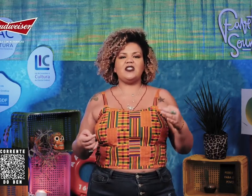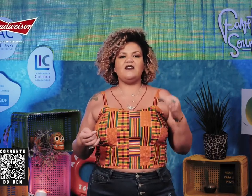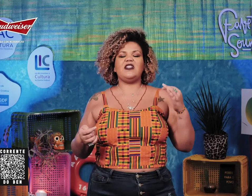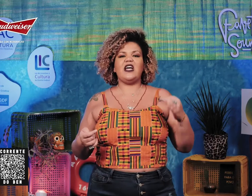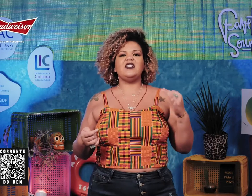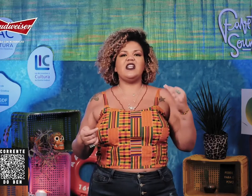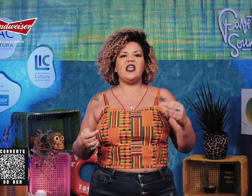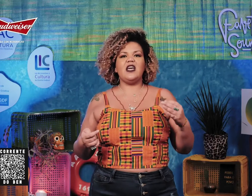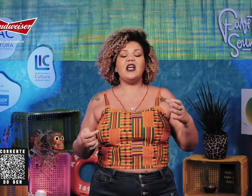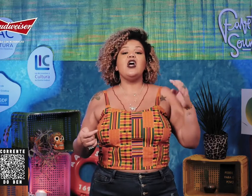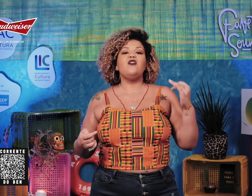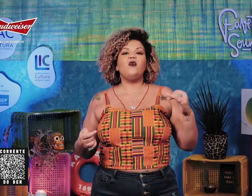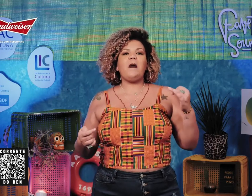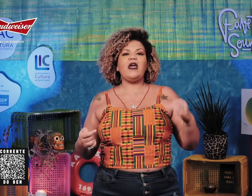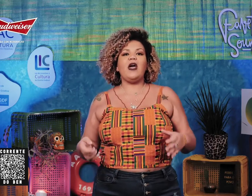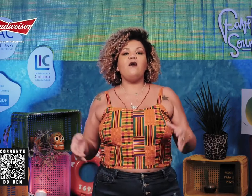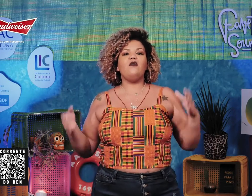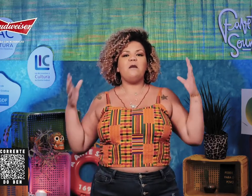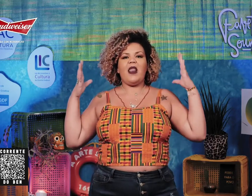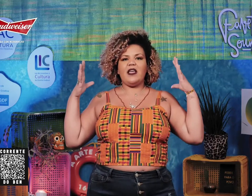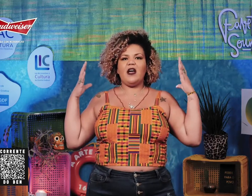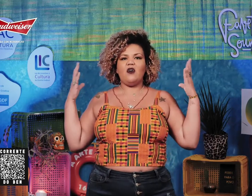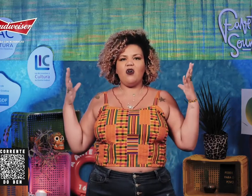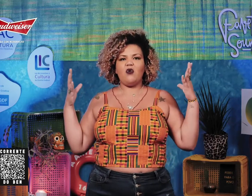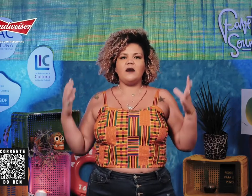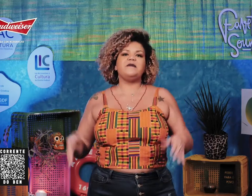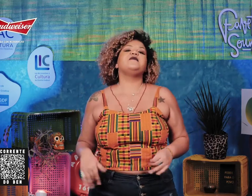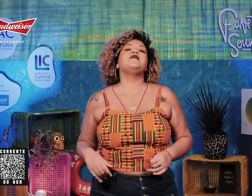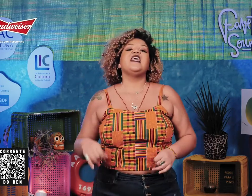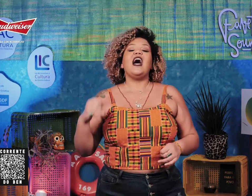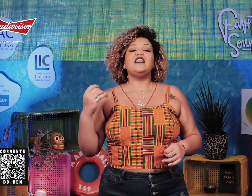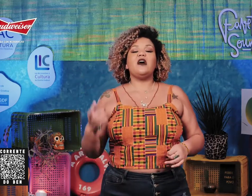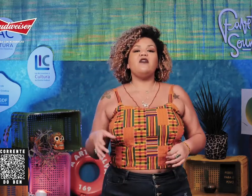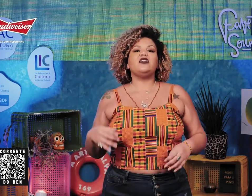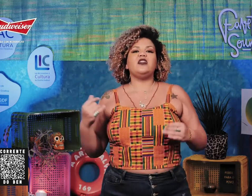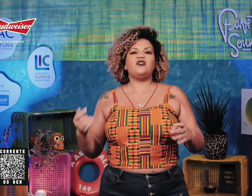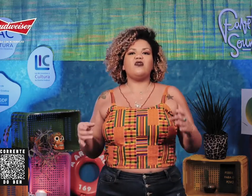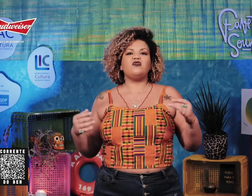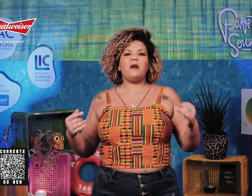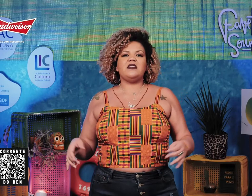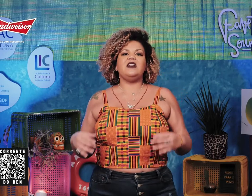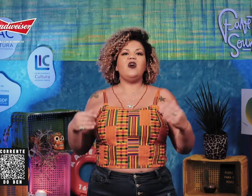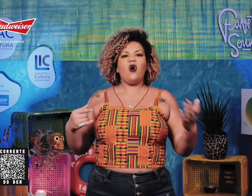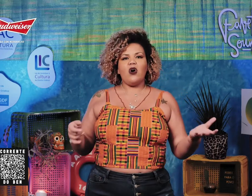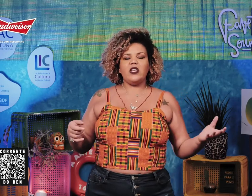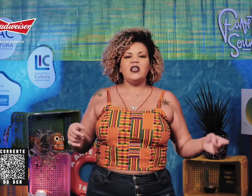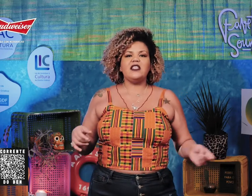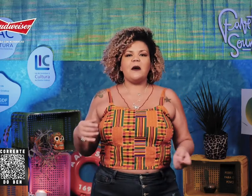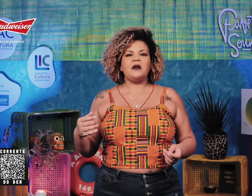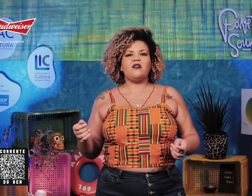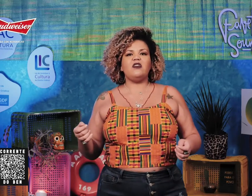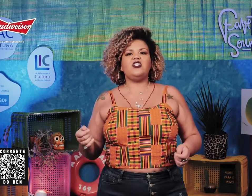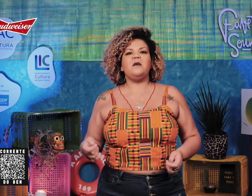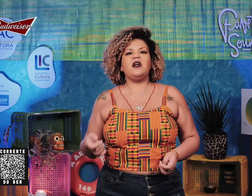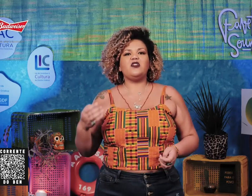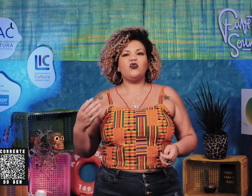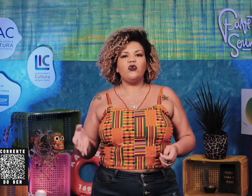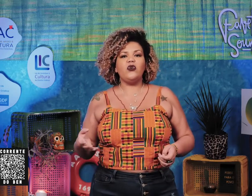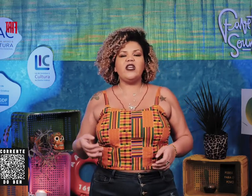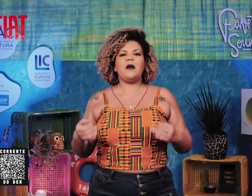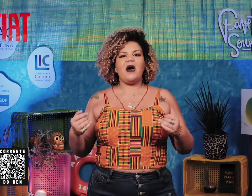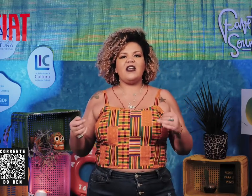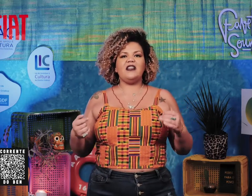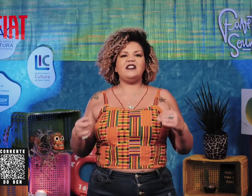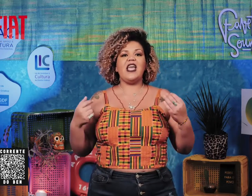sobre representatividade negra no painel o black a coroa ainda hoje tem seus do mestre Gogh da banda